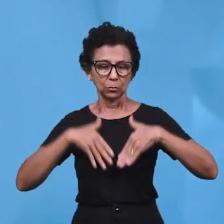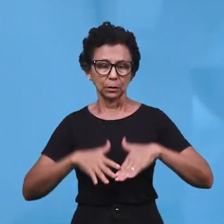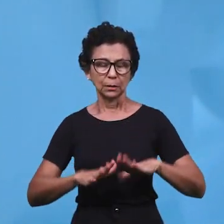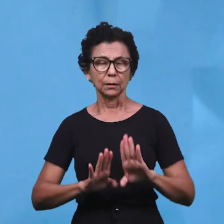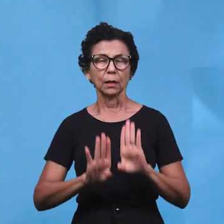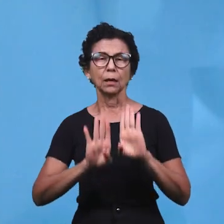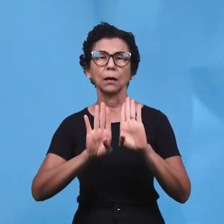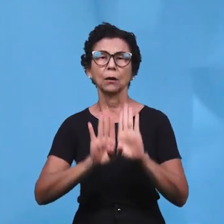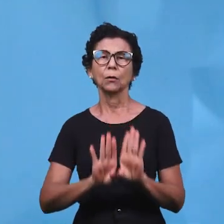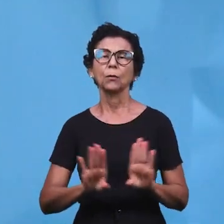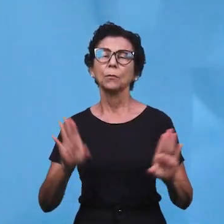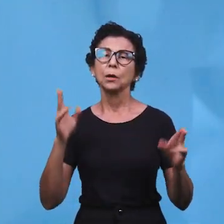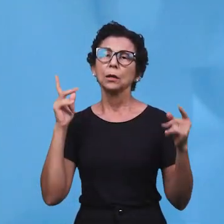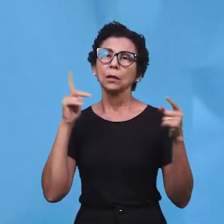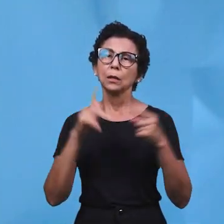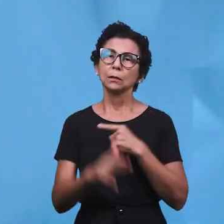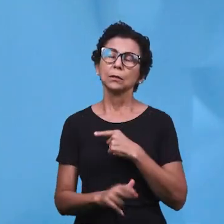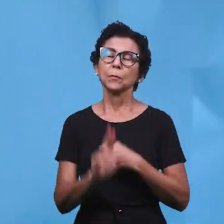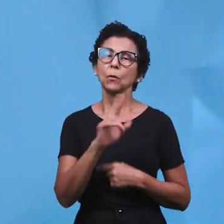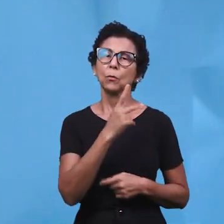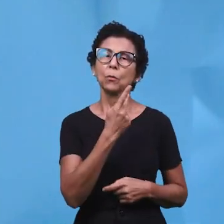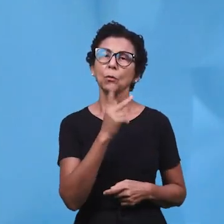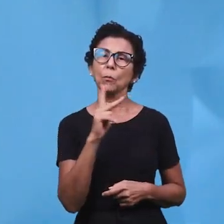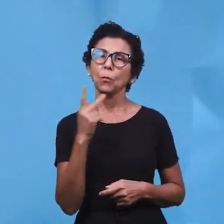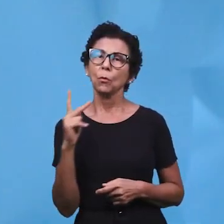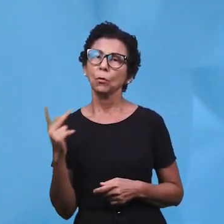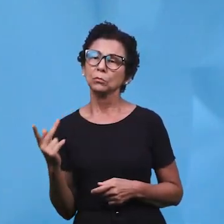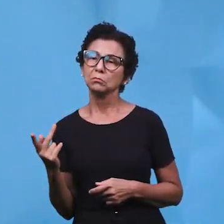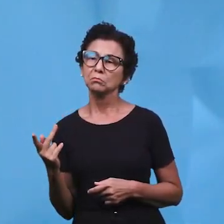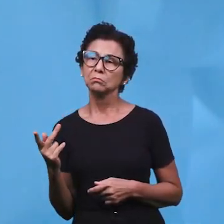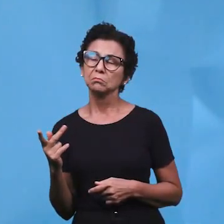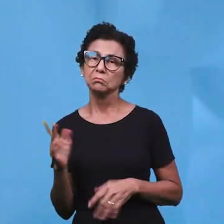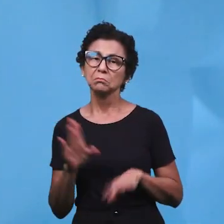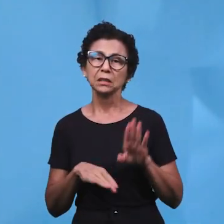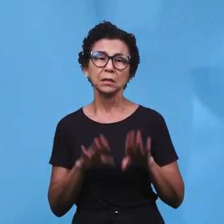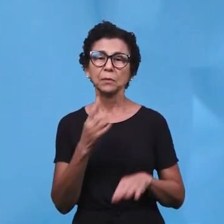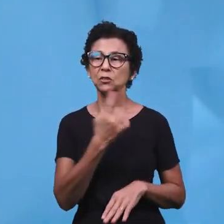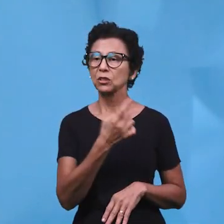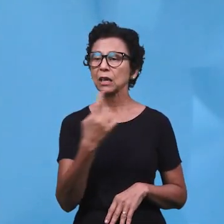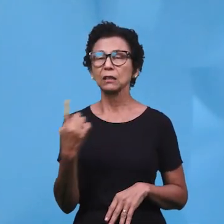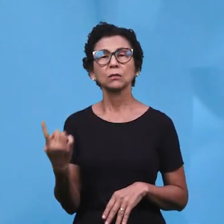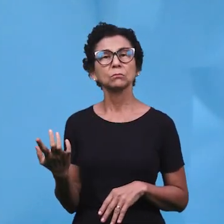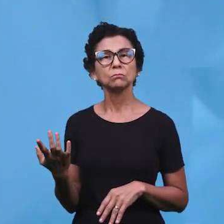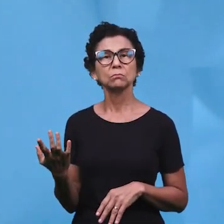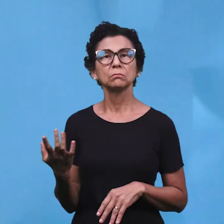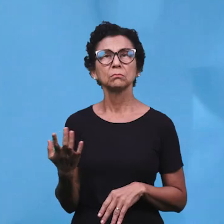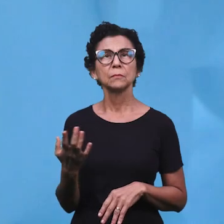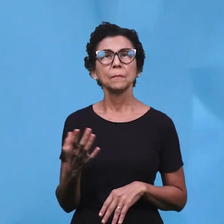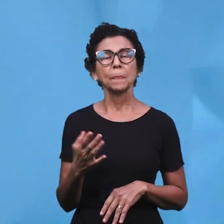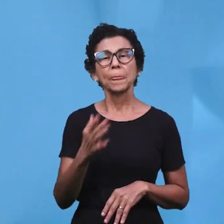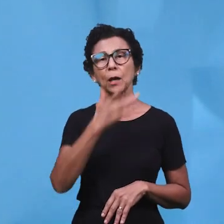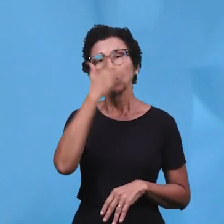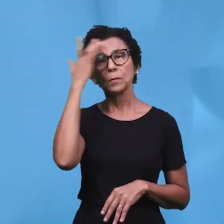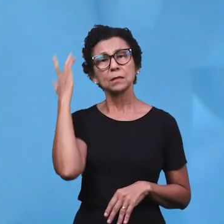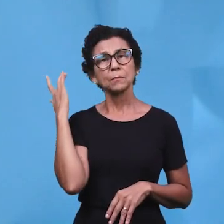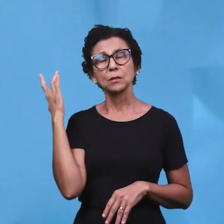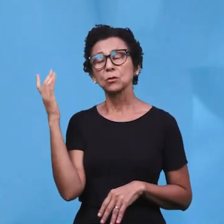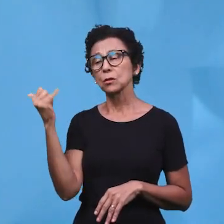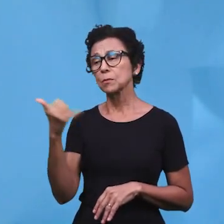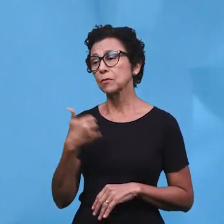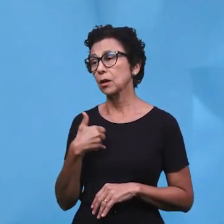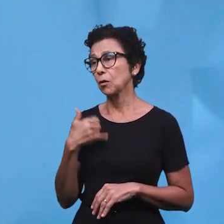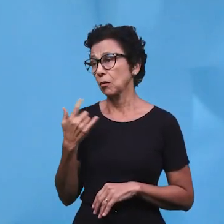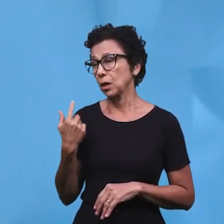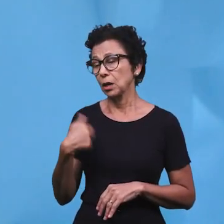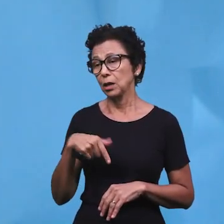dos momentos prévios ao sono. Mas existem algumas pessoas, isso é muito individual. Sim, Existem algumas pessoas, alguns pacientes que me falam que